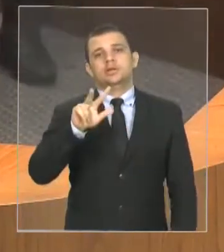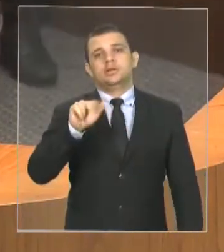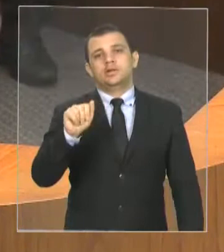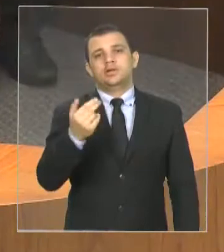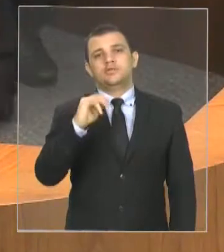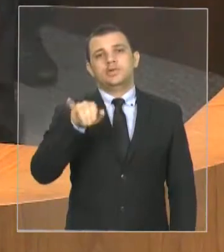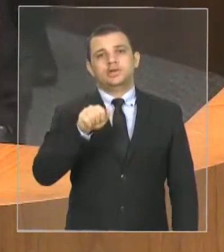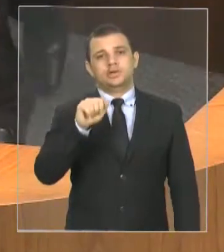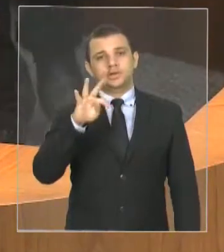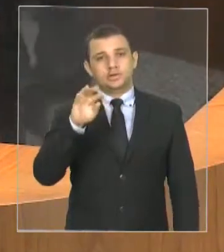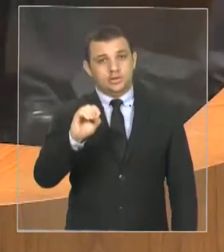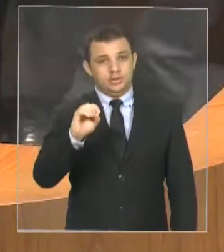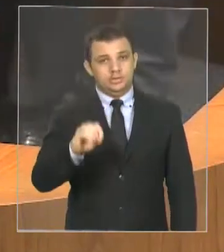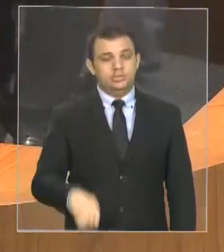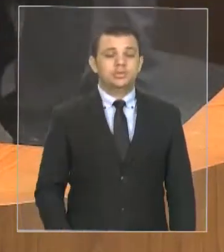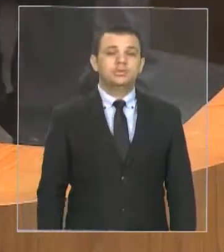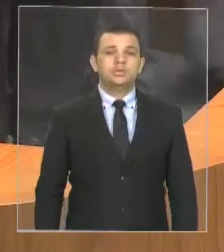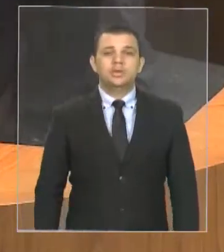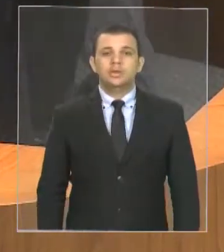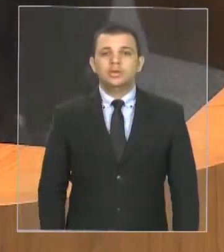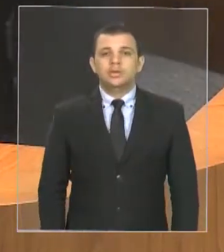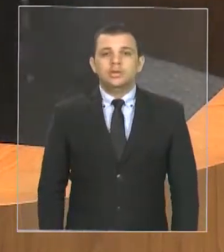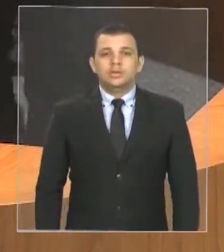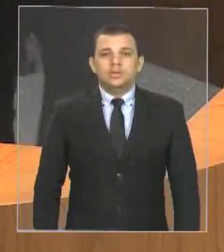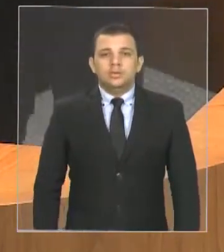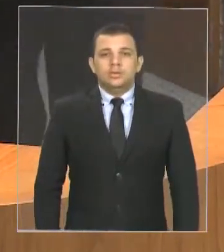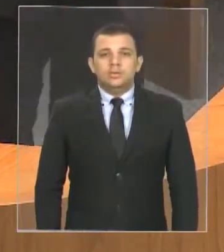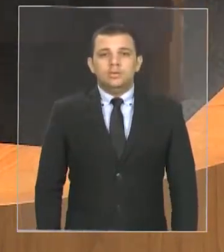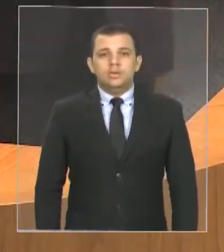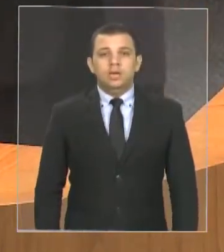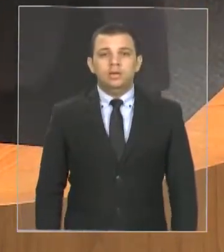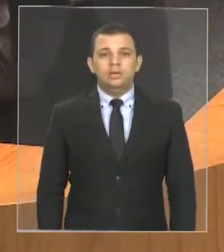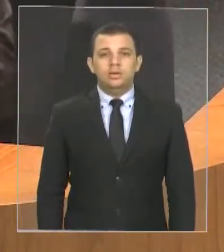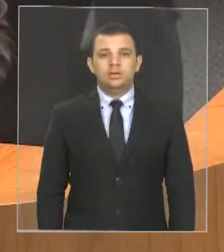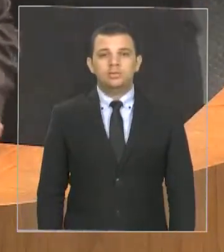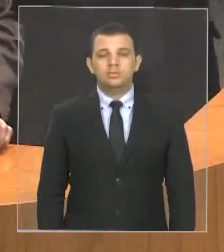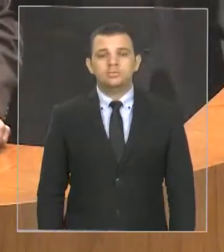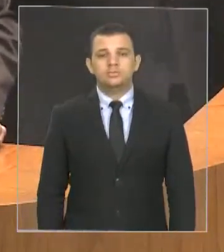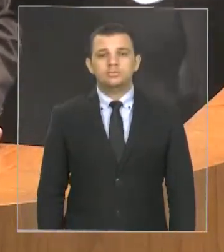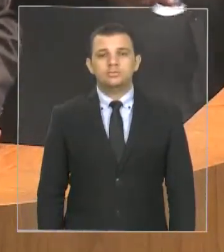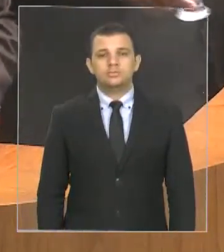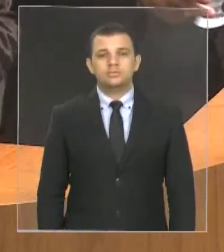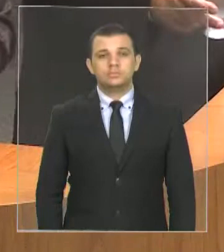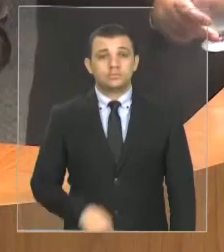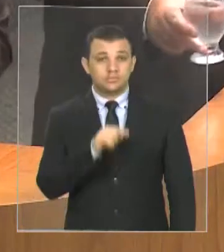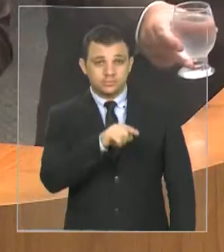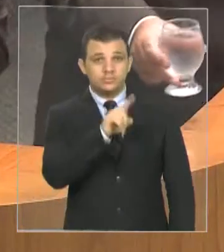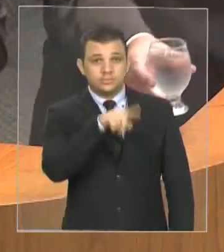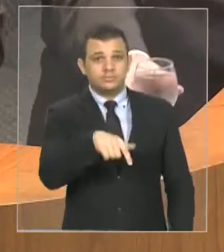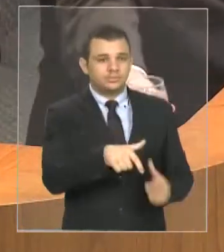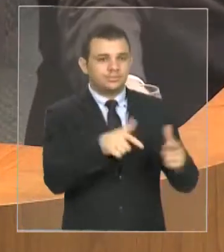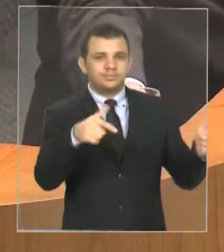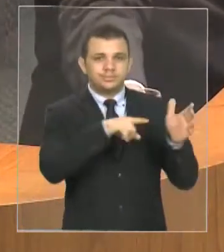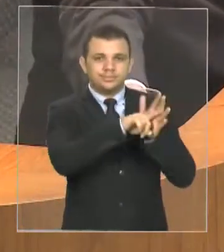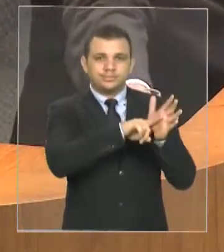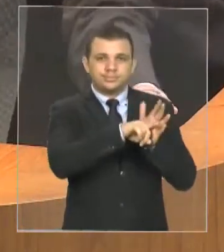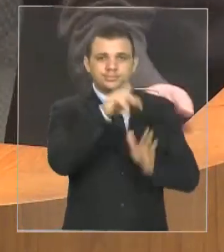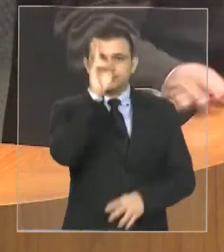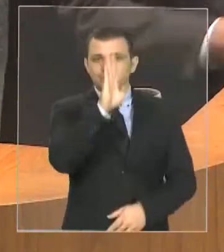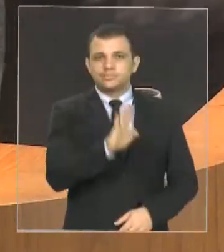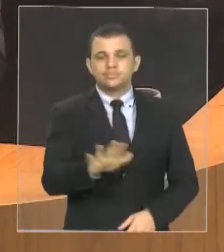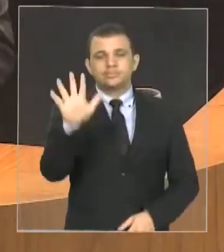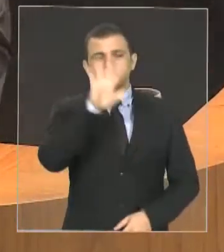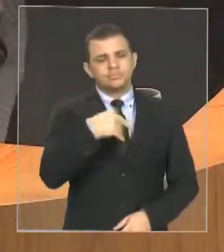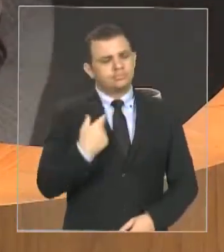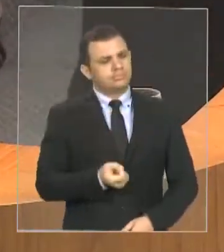a maior operação de investigação de corrupção no país, causou-me estranheza. O nome do governador está sendo